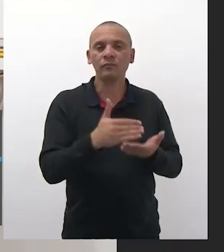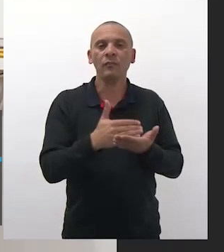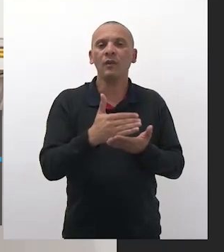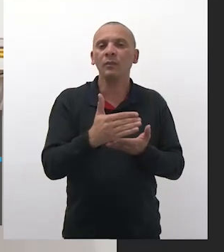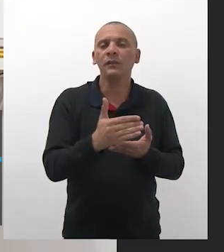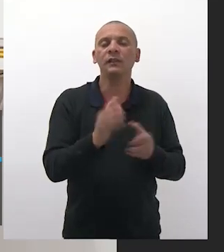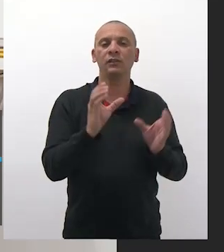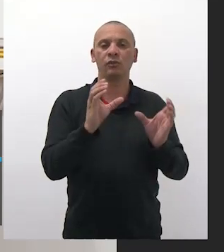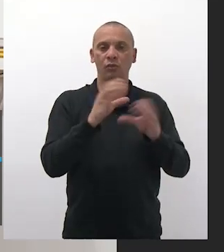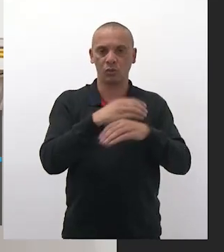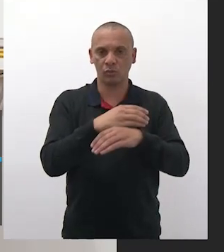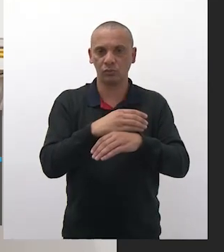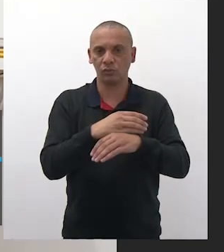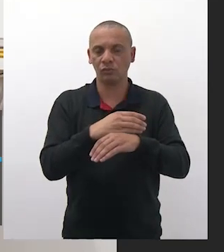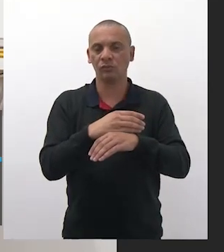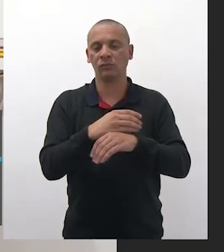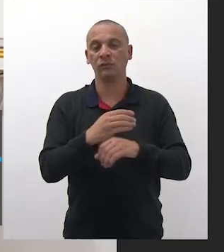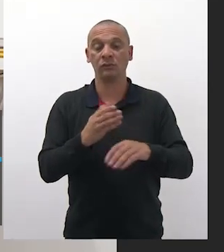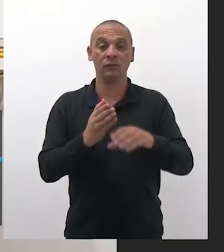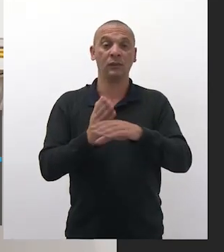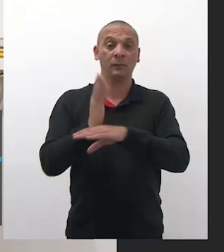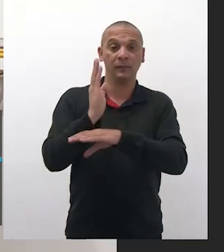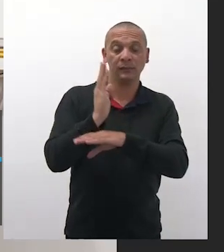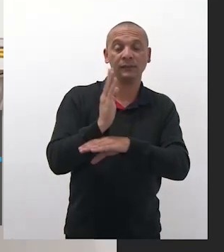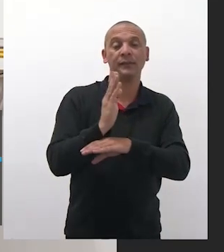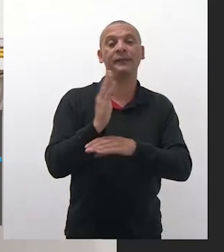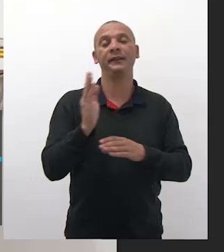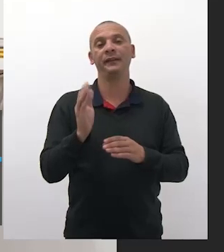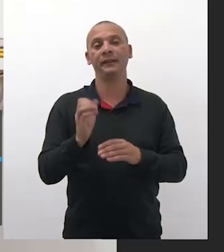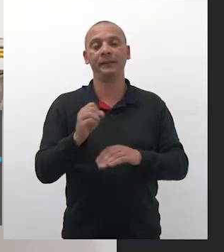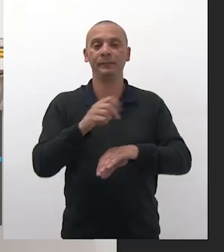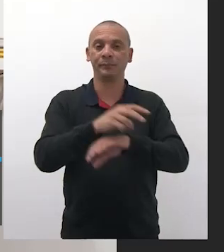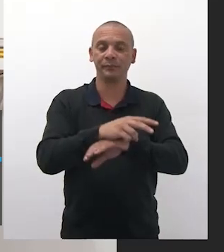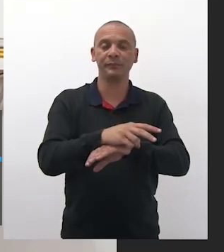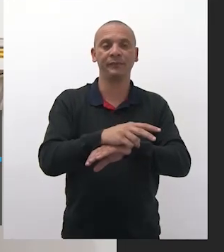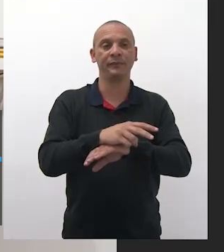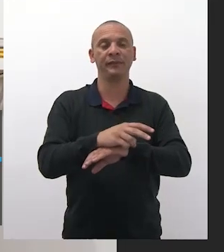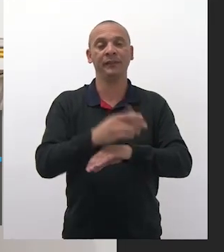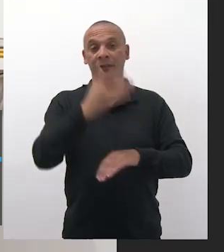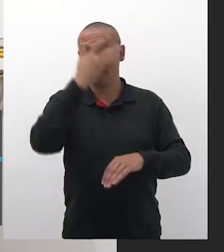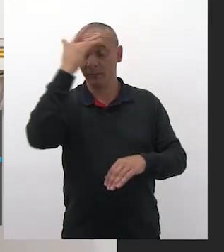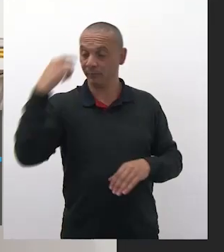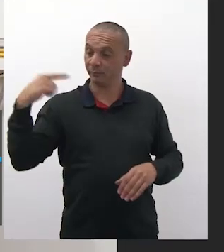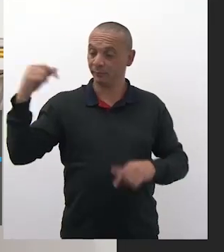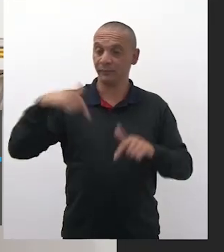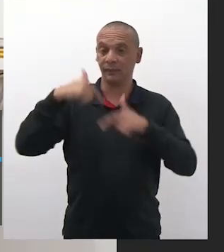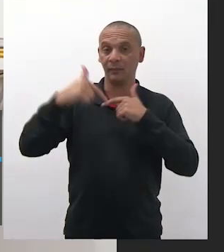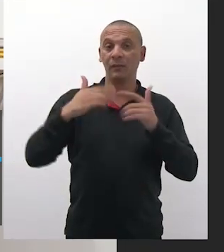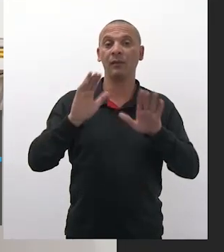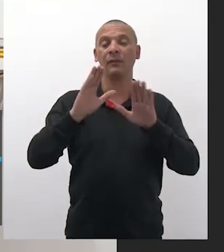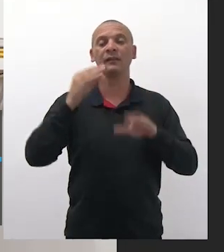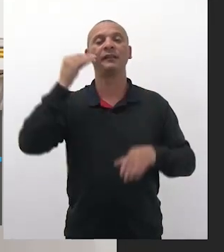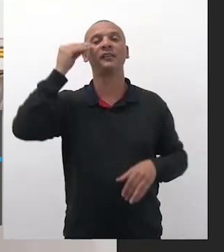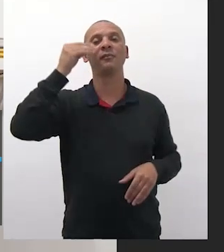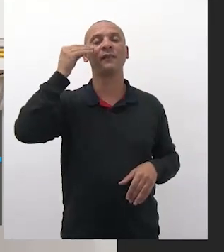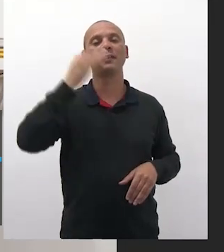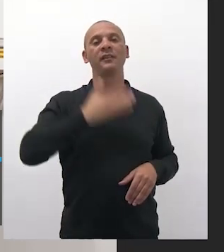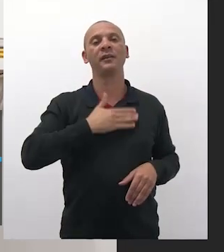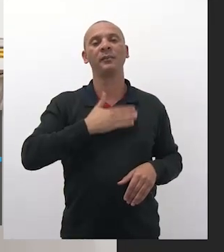fazendo concurso, passei no concurso, me efetivei, fui nomeada, mas aquela experiência me fez ver